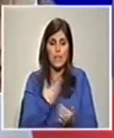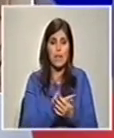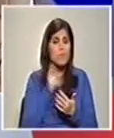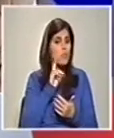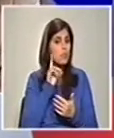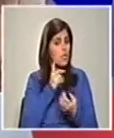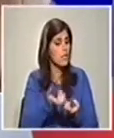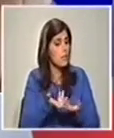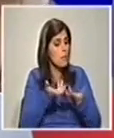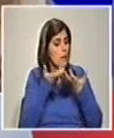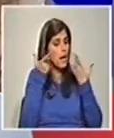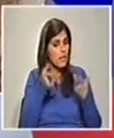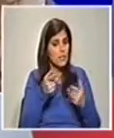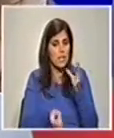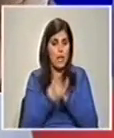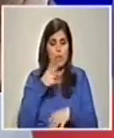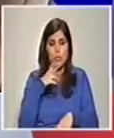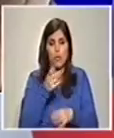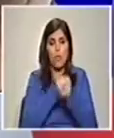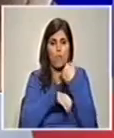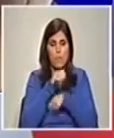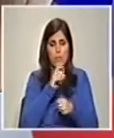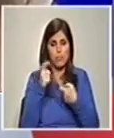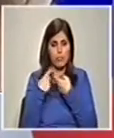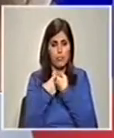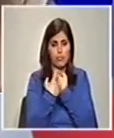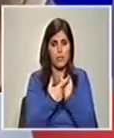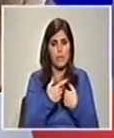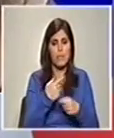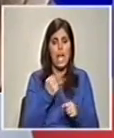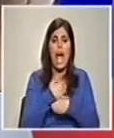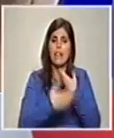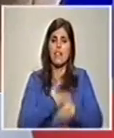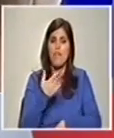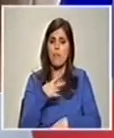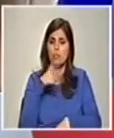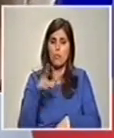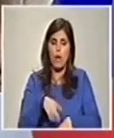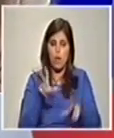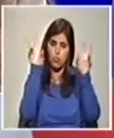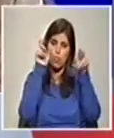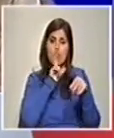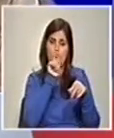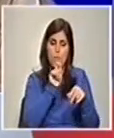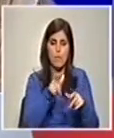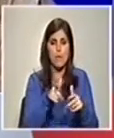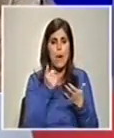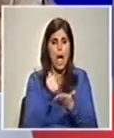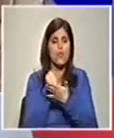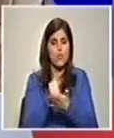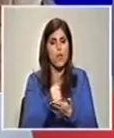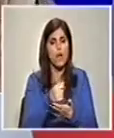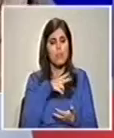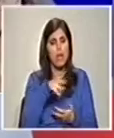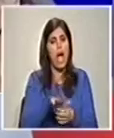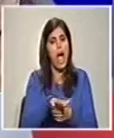tão grande e criámos, por exemplo, em Portugal, um movimento com os nossos parceiros chamado Ativar Portugal, exatamente para ajudar os jovens também na área do emprego, não é?